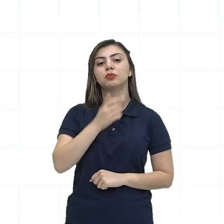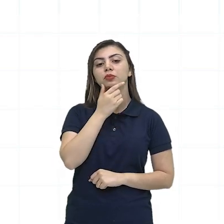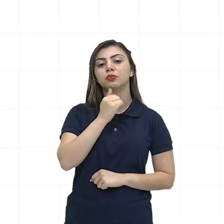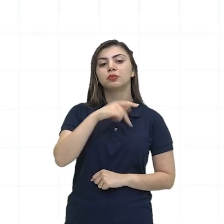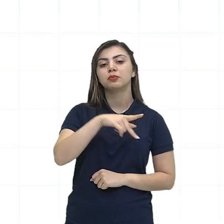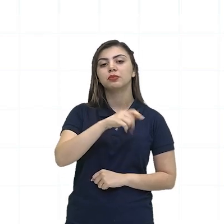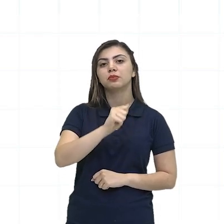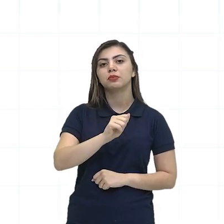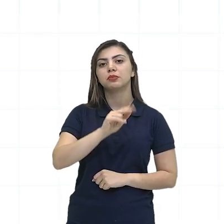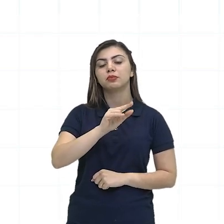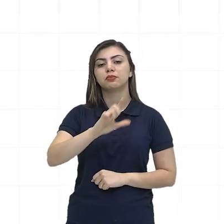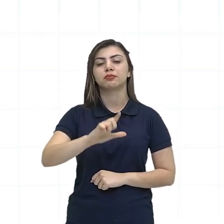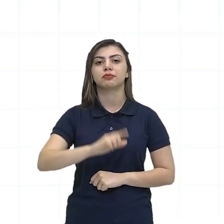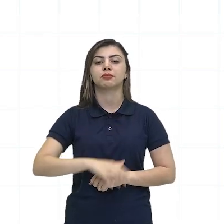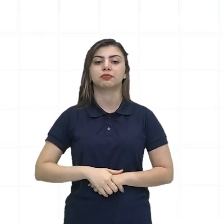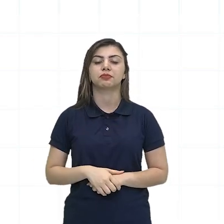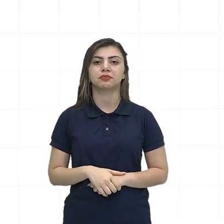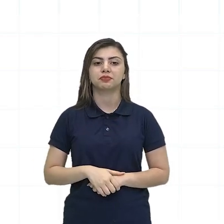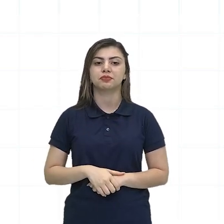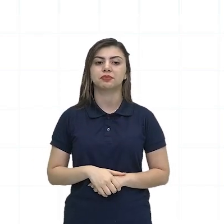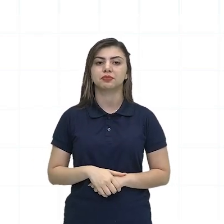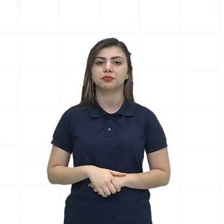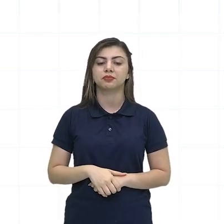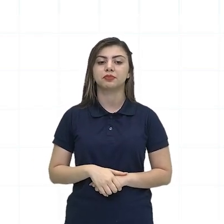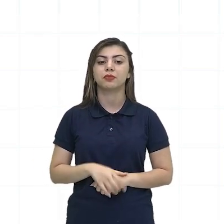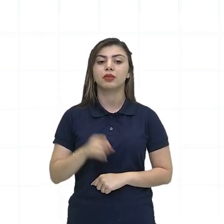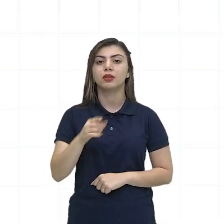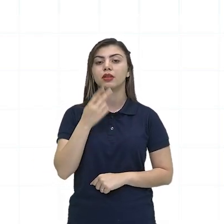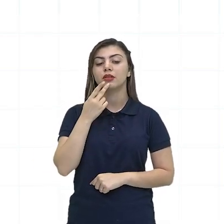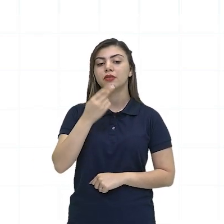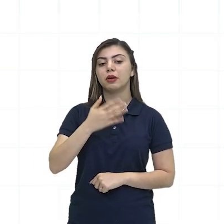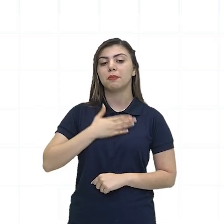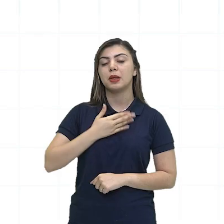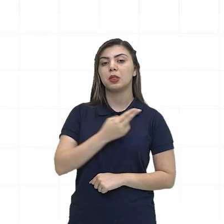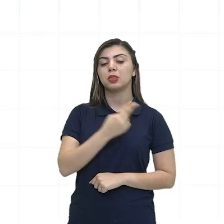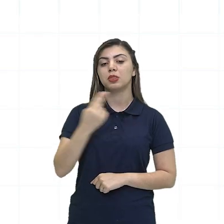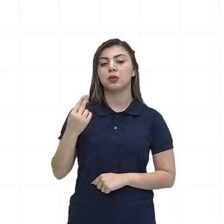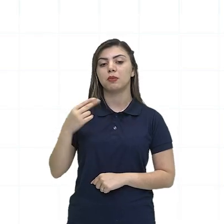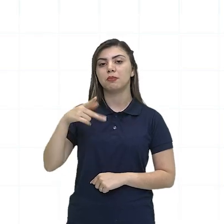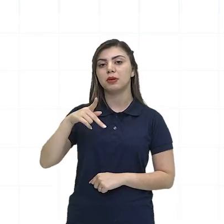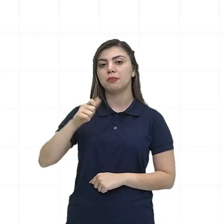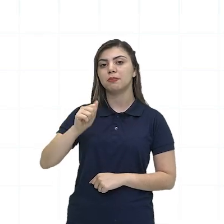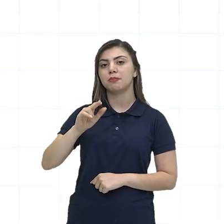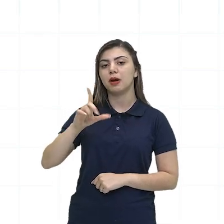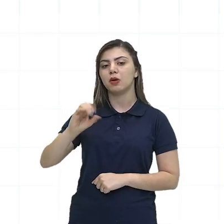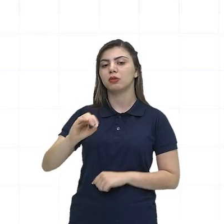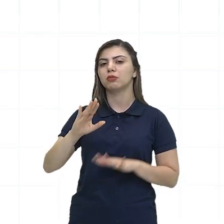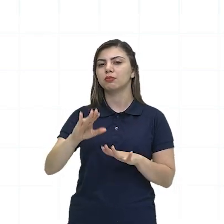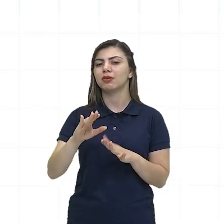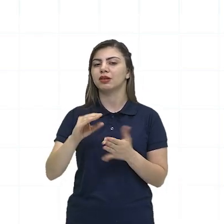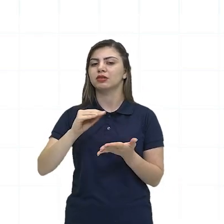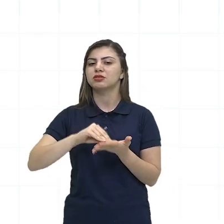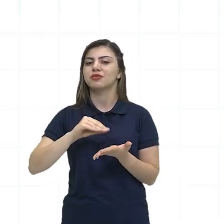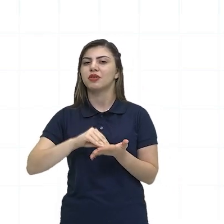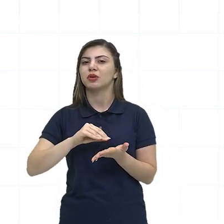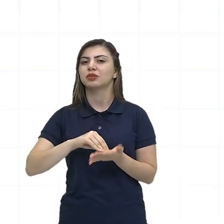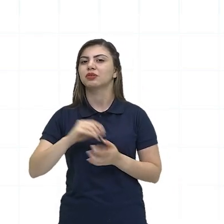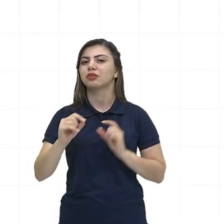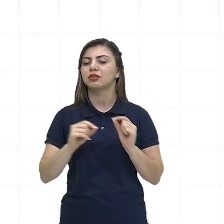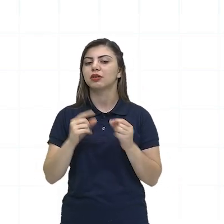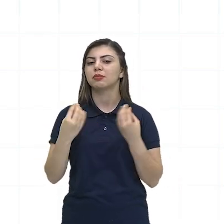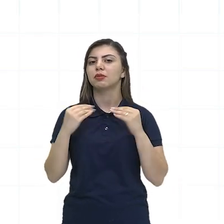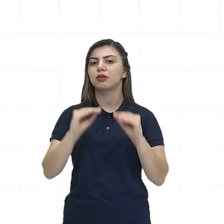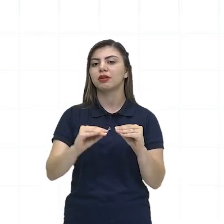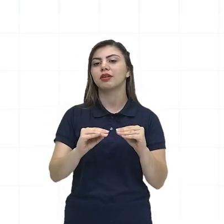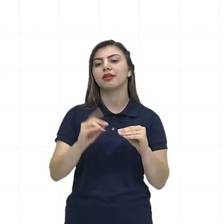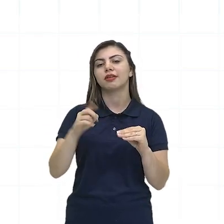assim, my name, Paul. Meu nome, Paulo. Tá faltando alguma coisa aí, né? Então, vamos usar o verbo to be, que é o